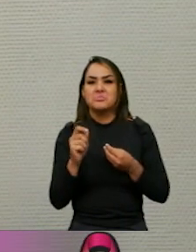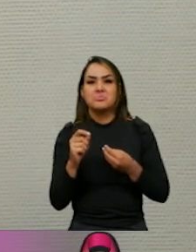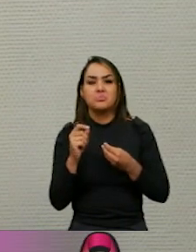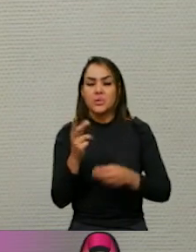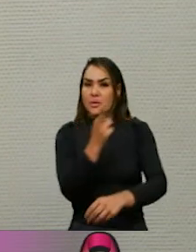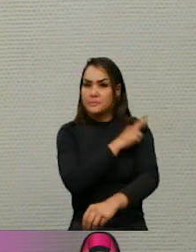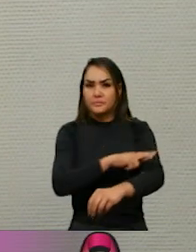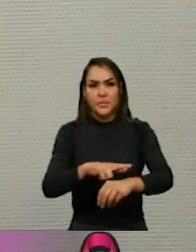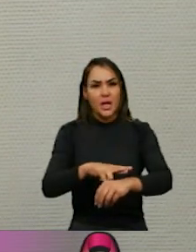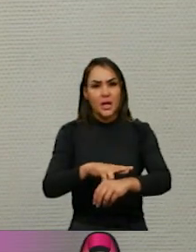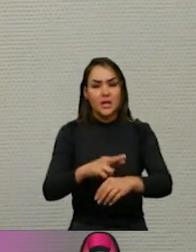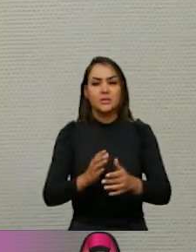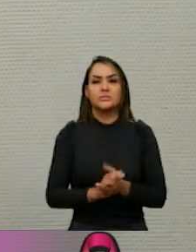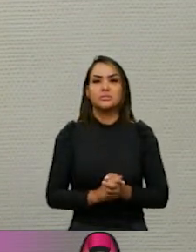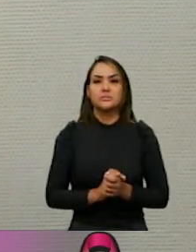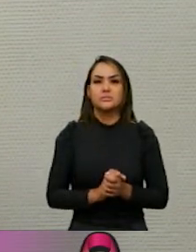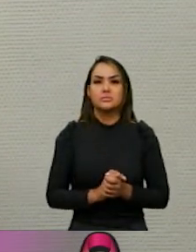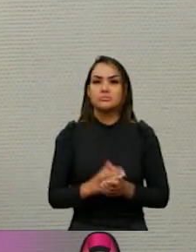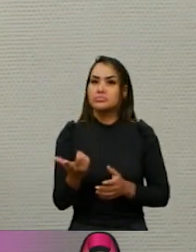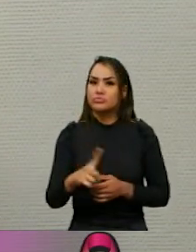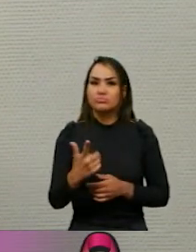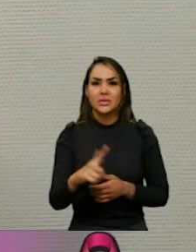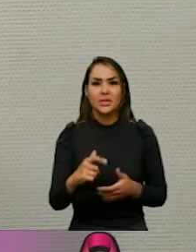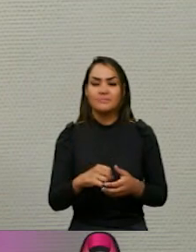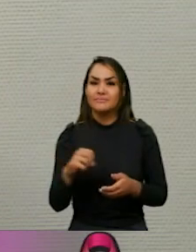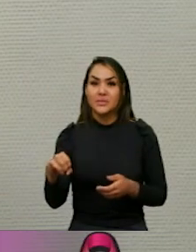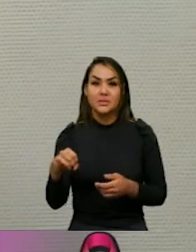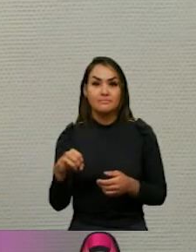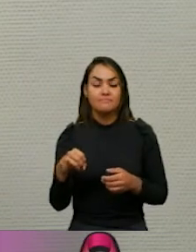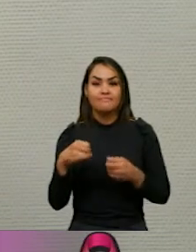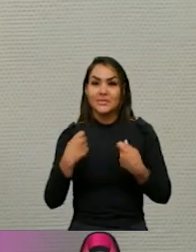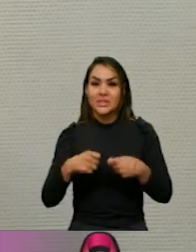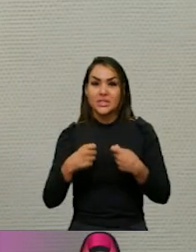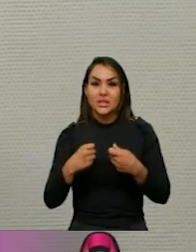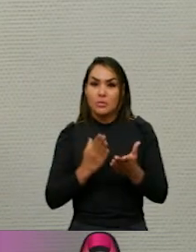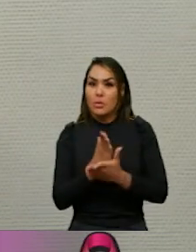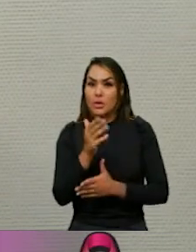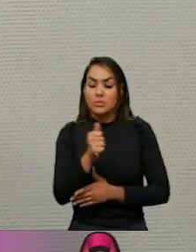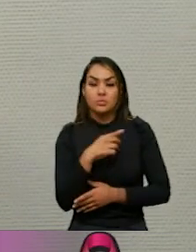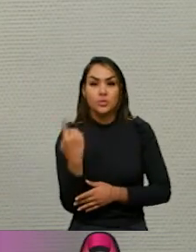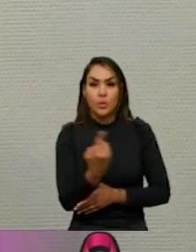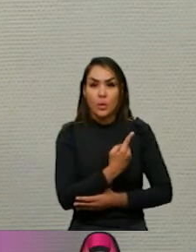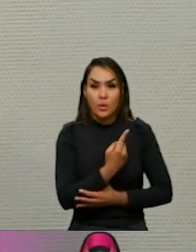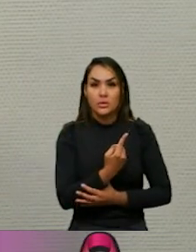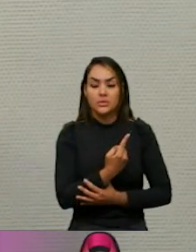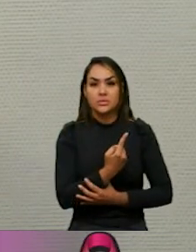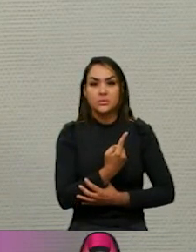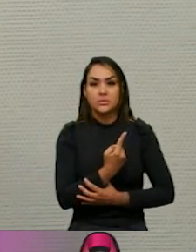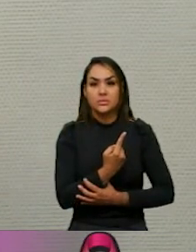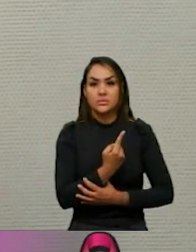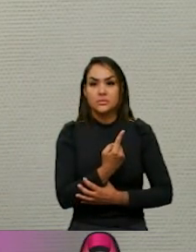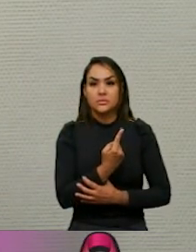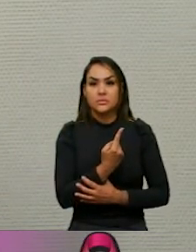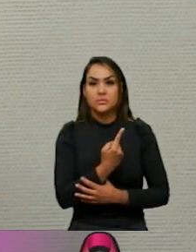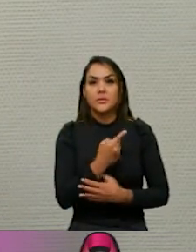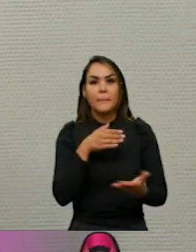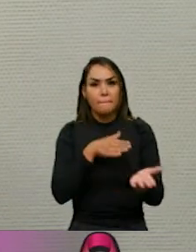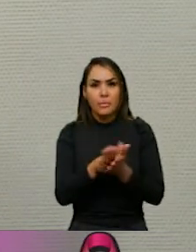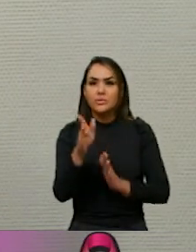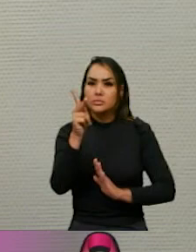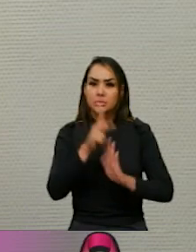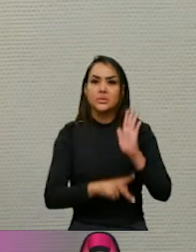casa? Se precisa de autorização da Câmara, porque precisa, legalmente precisa, senão não teria vindo para cá. Que mande uma